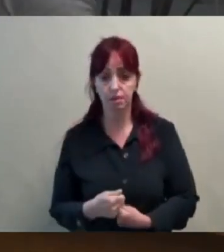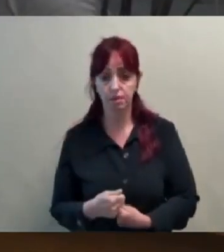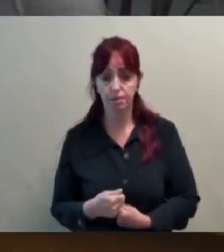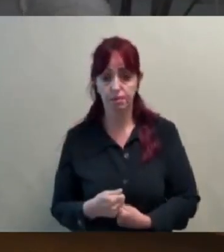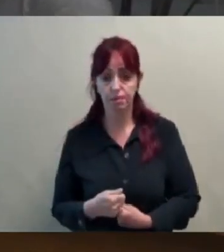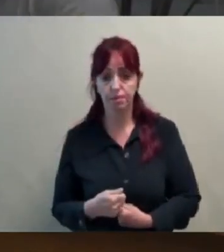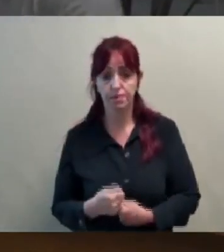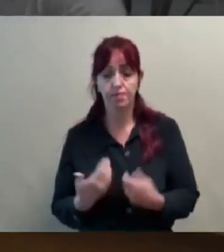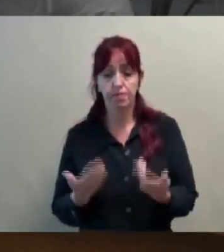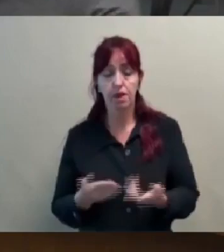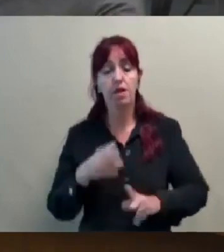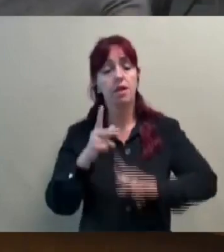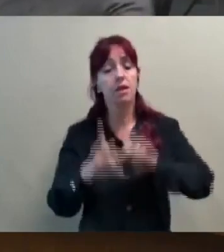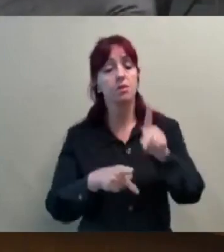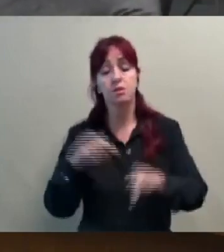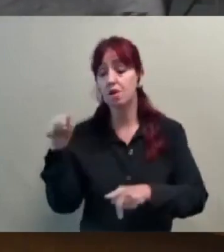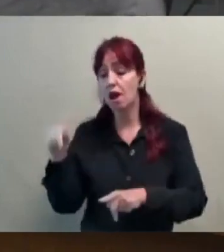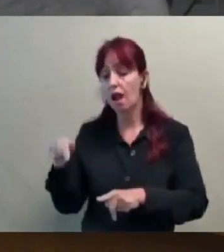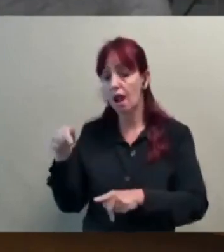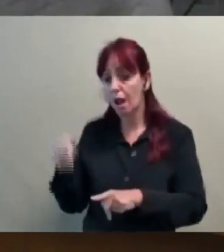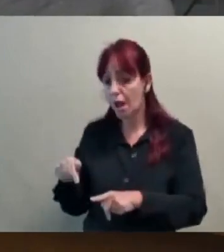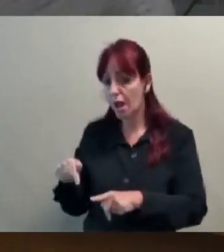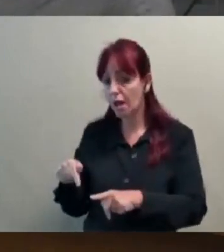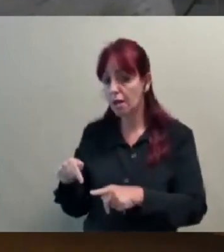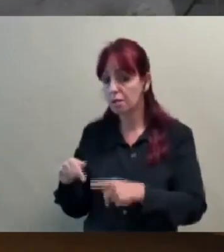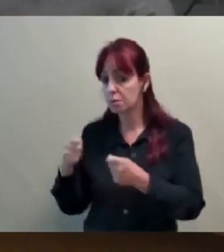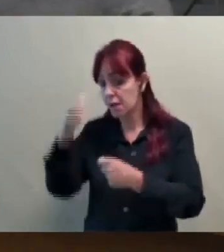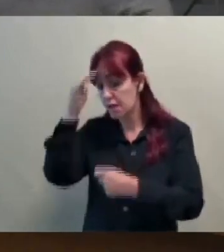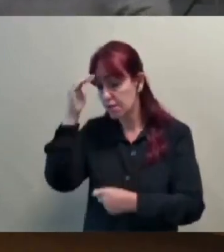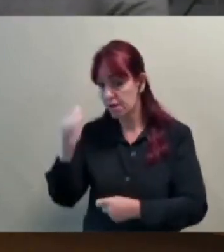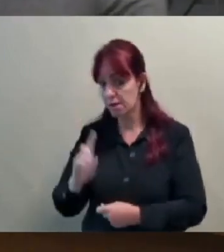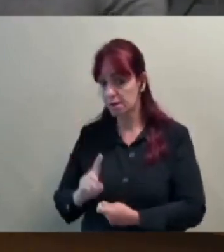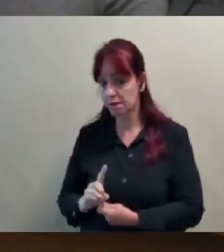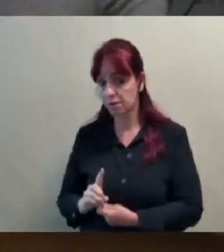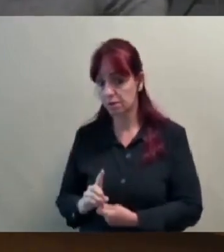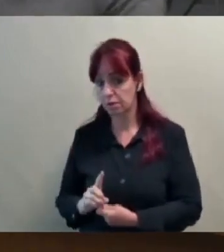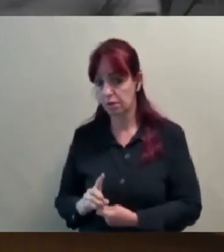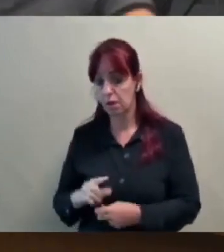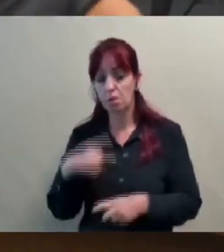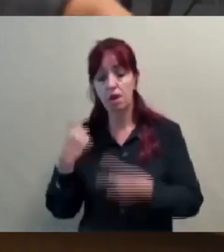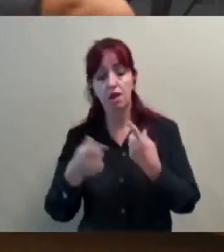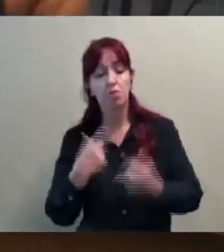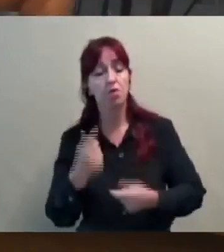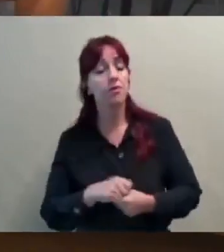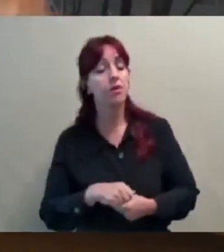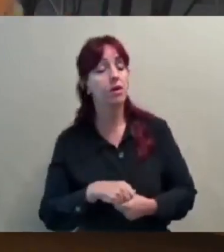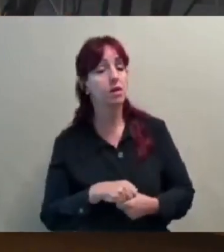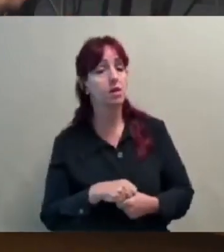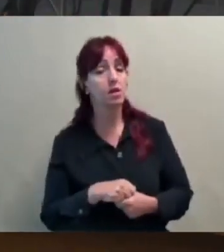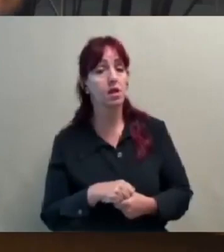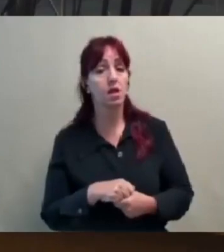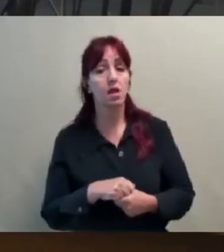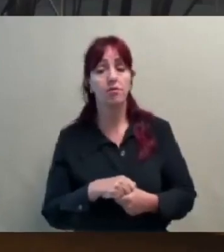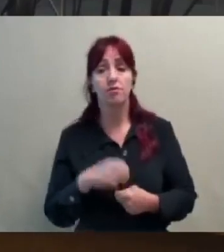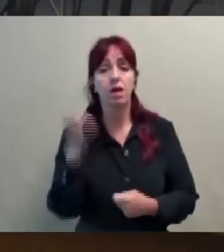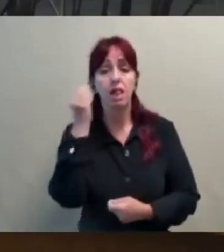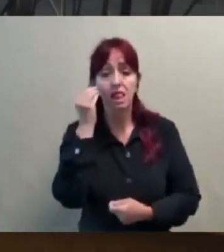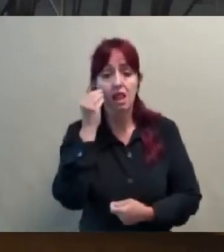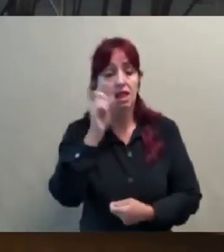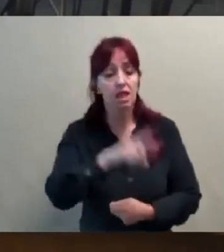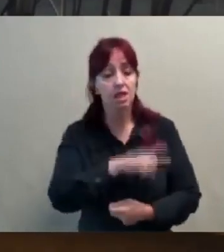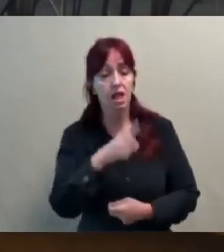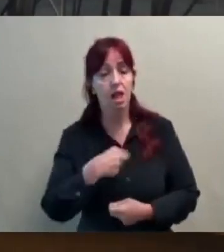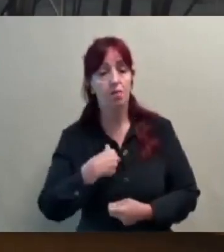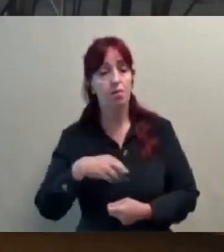Aí as pessoas lá não podem ser respeitadas, não. Daqui a pouco vão abrir uma cassação contra mim, porque eu estou falando aqui a verdade